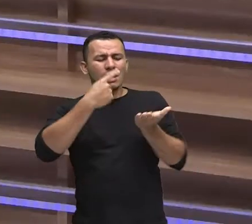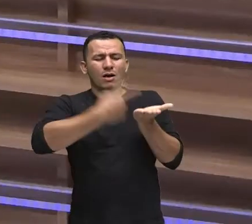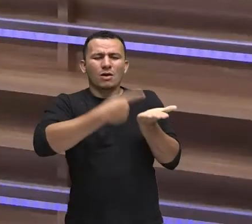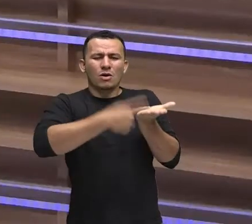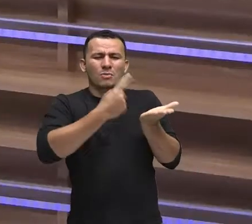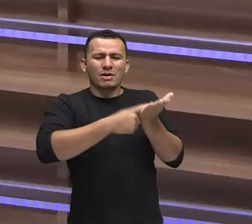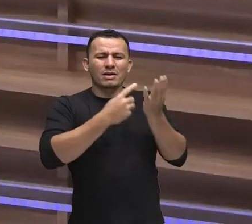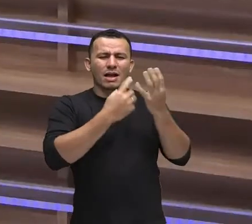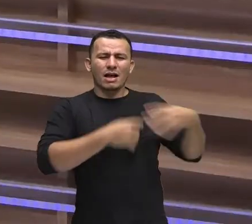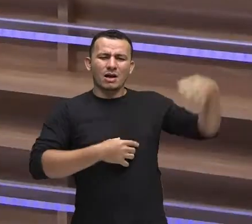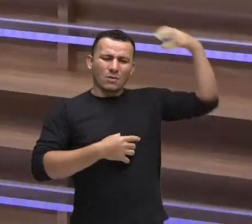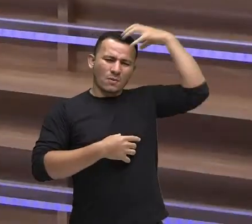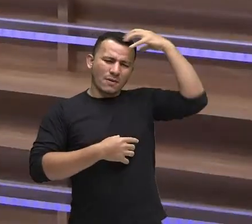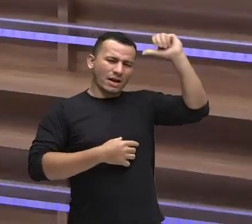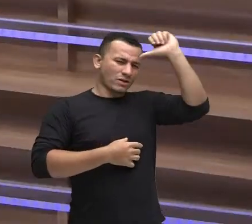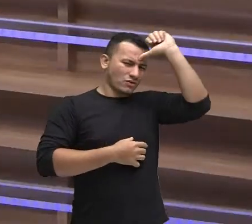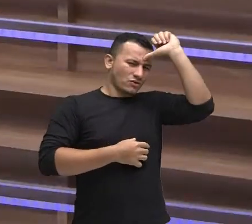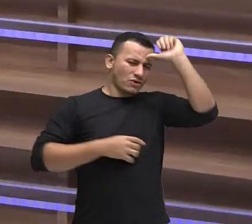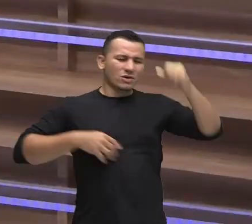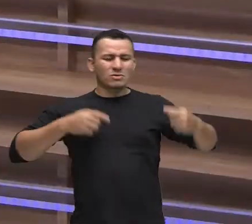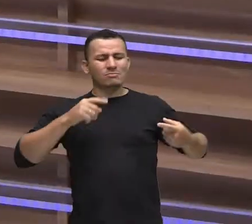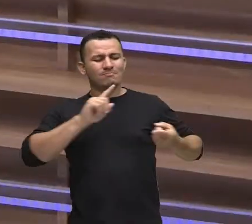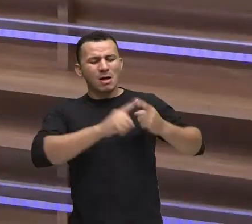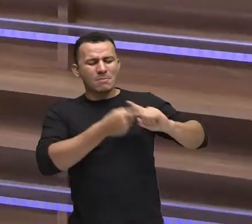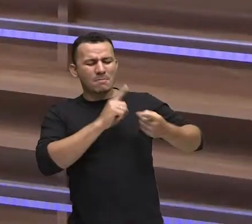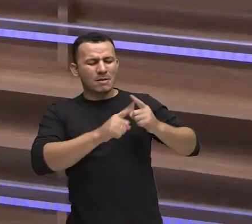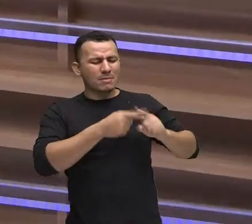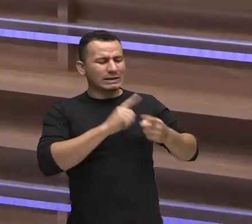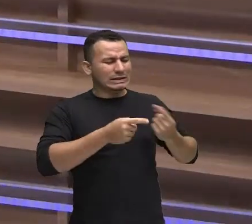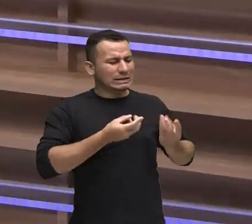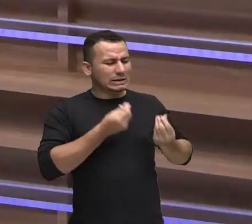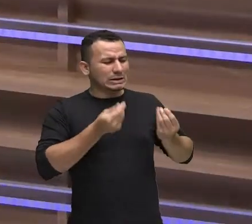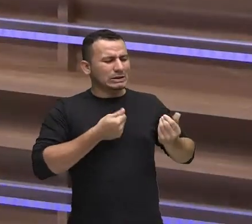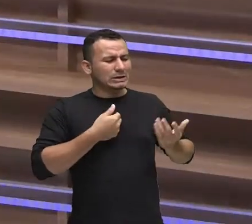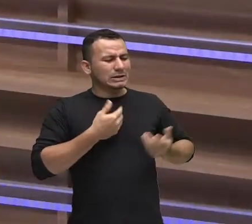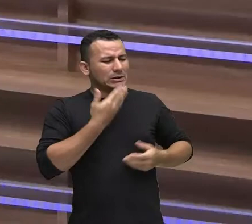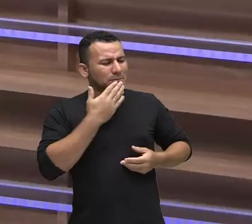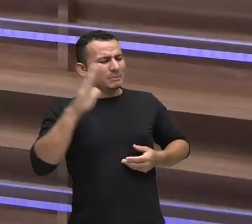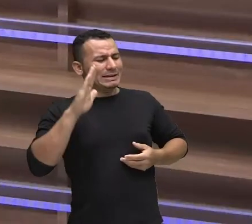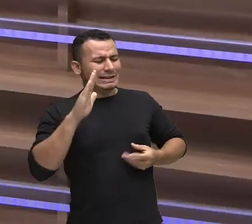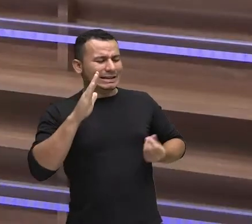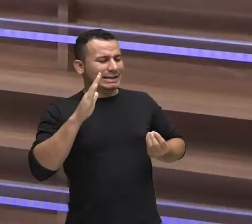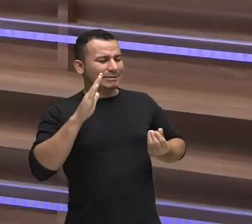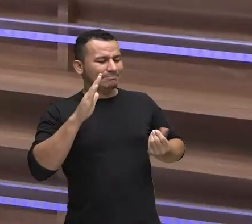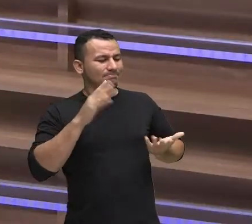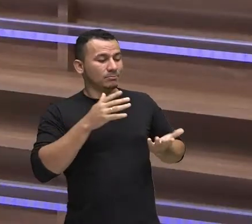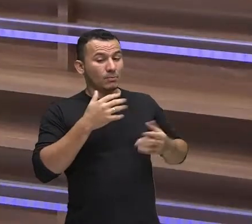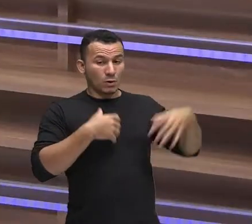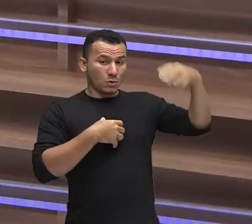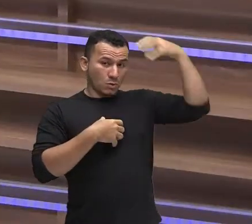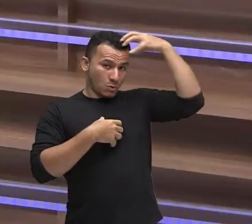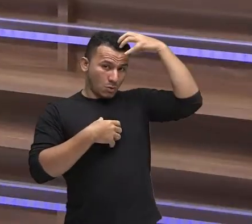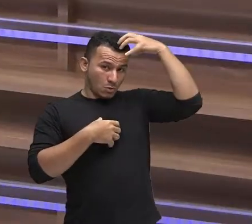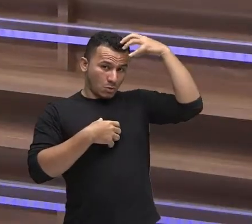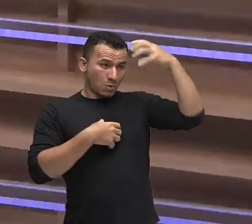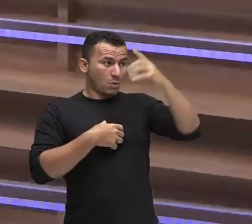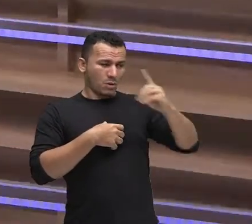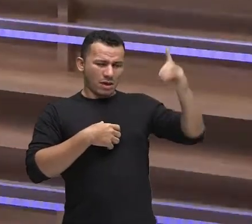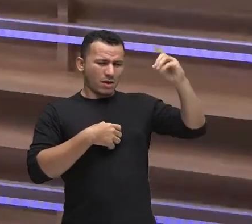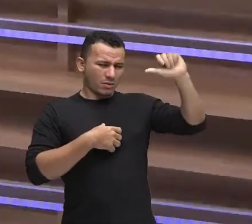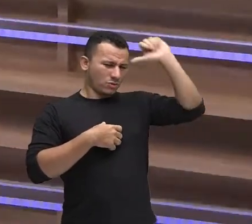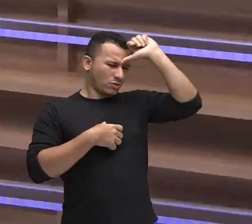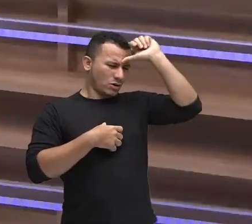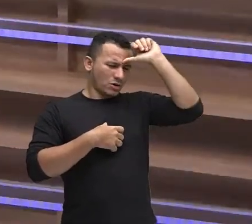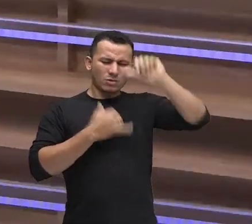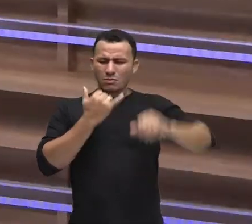nessa negociação ele viu que ele não ia poder arcar com o que ele tinha prometido. O deus indiano perdoou ali a